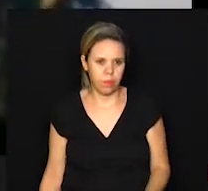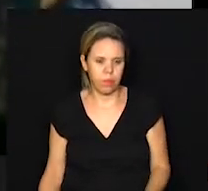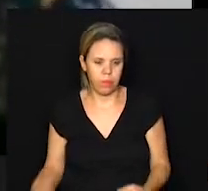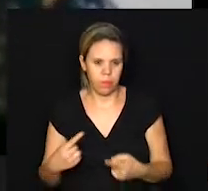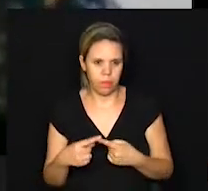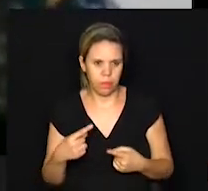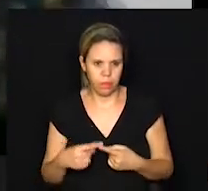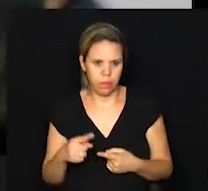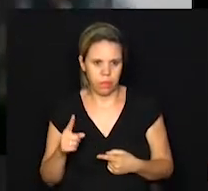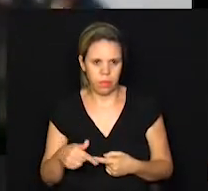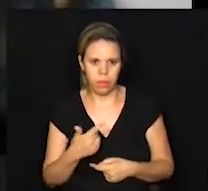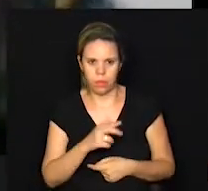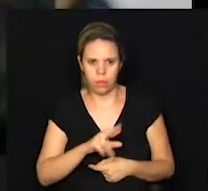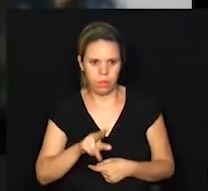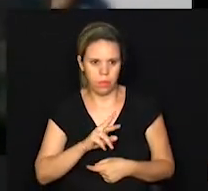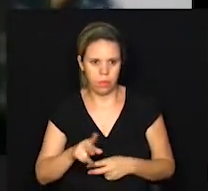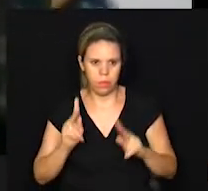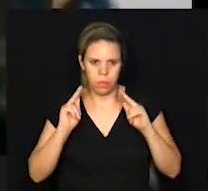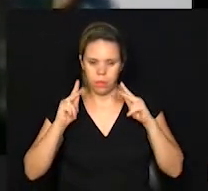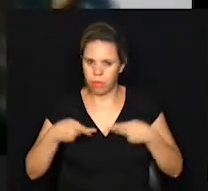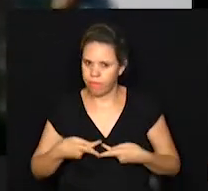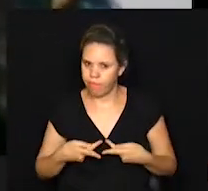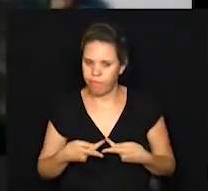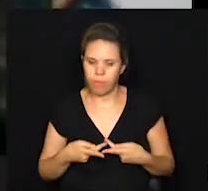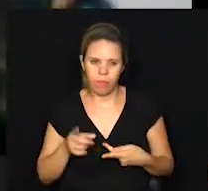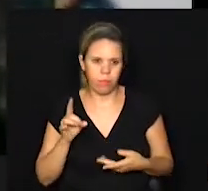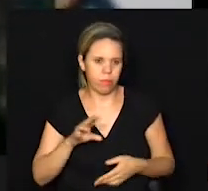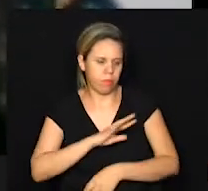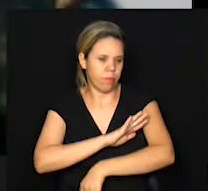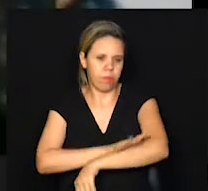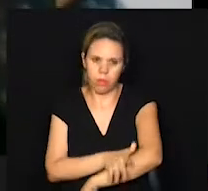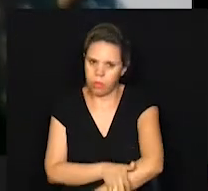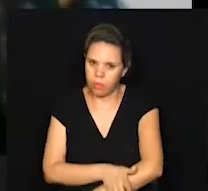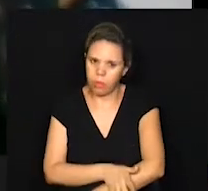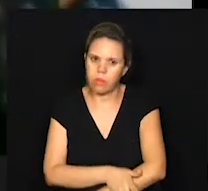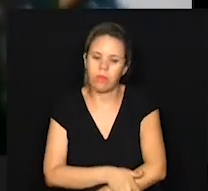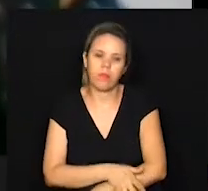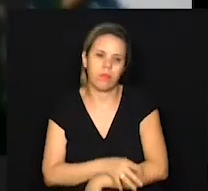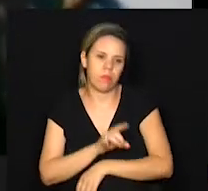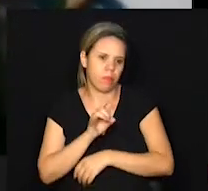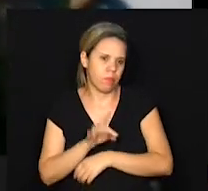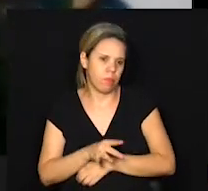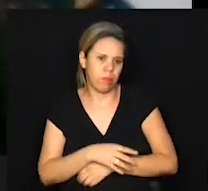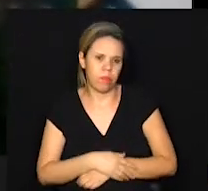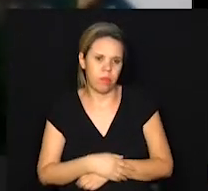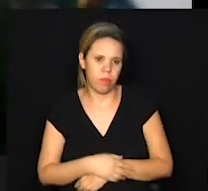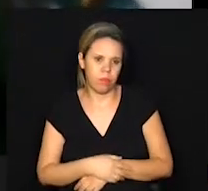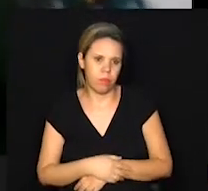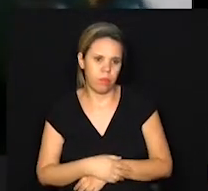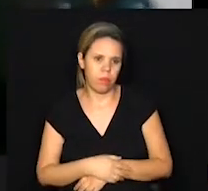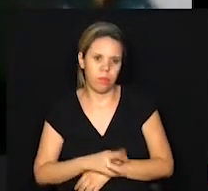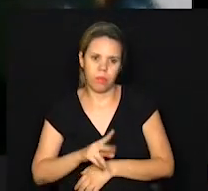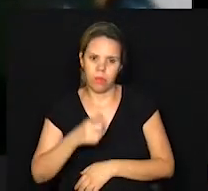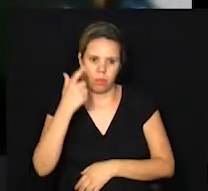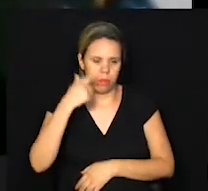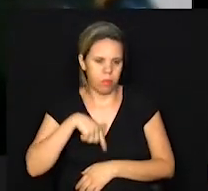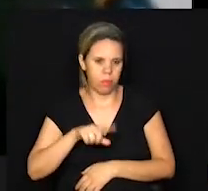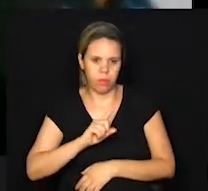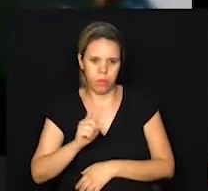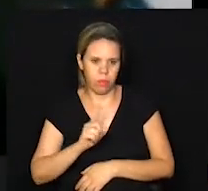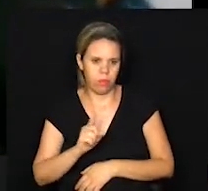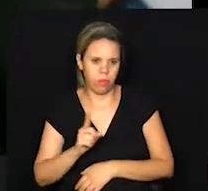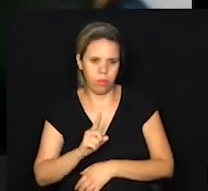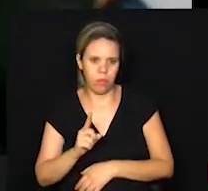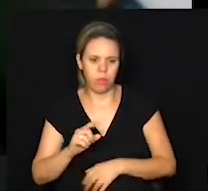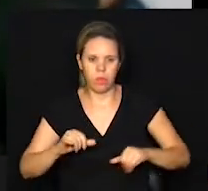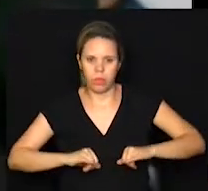é desumano, isso não é só racismo, isso não é só... Não sou só eu que estou me matando,